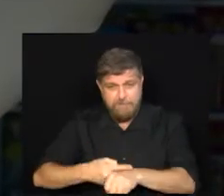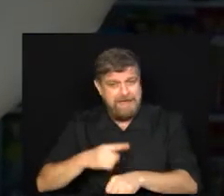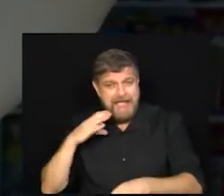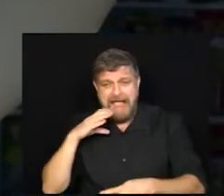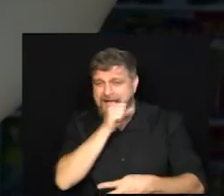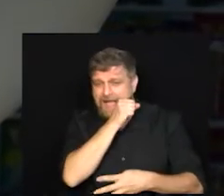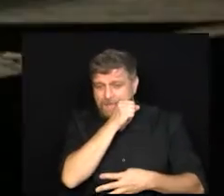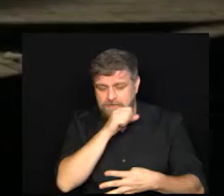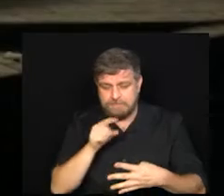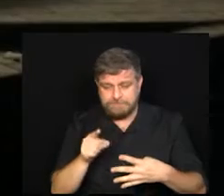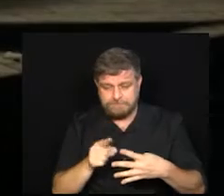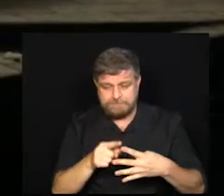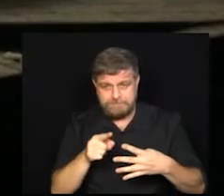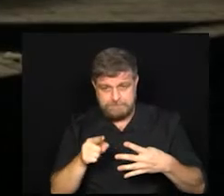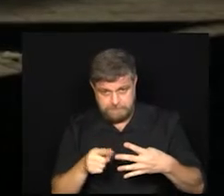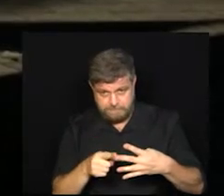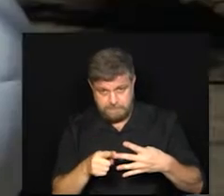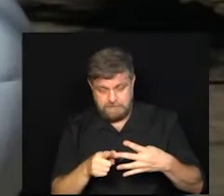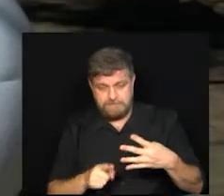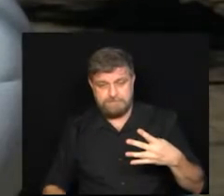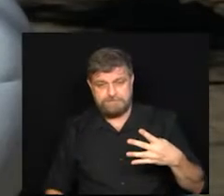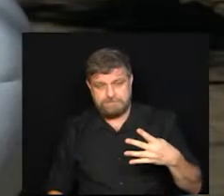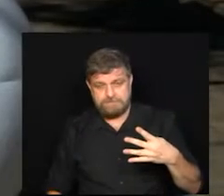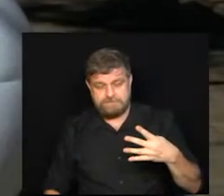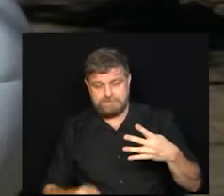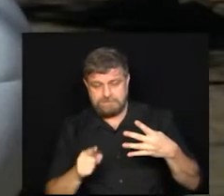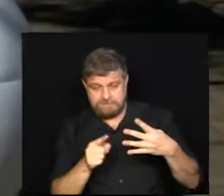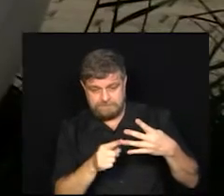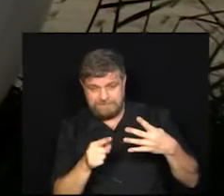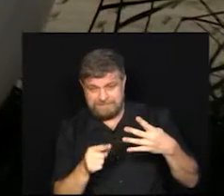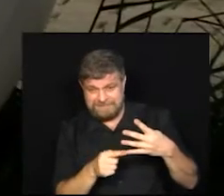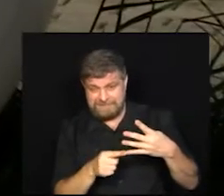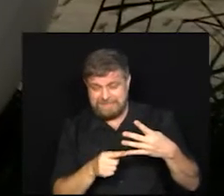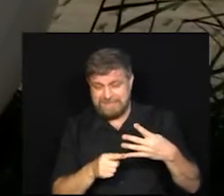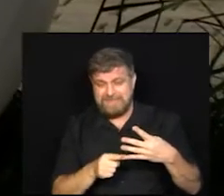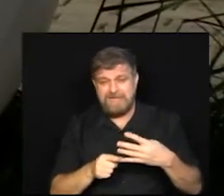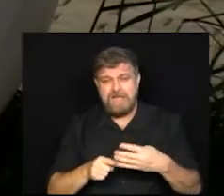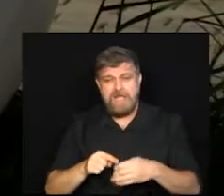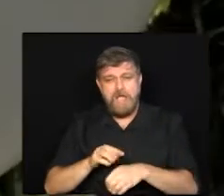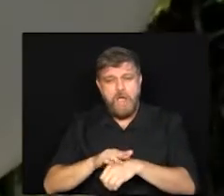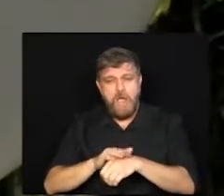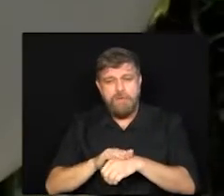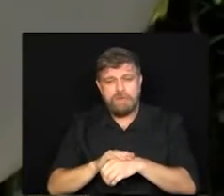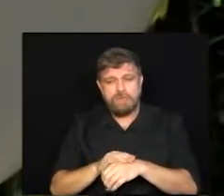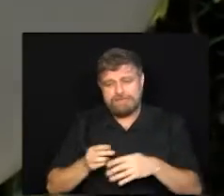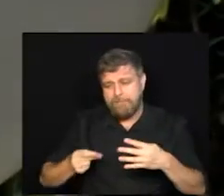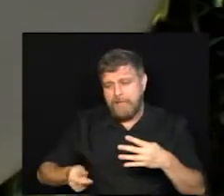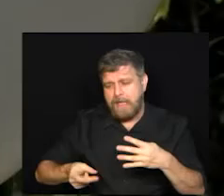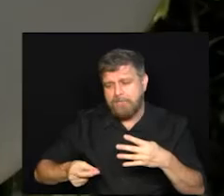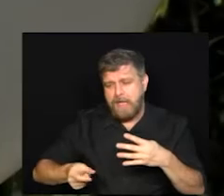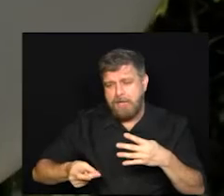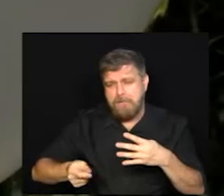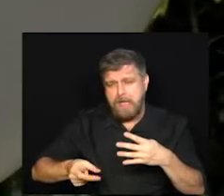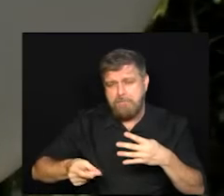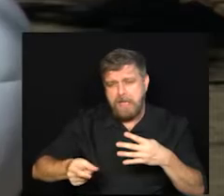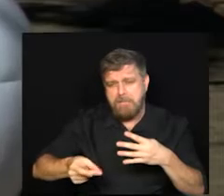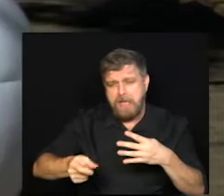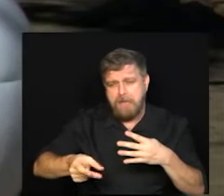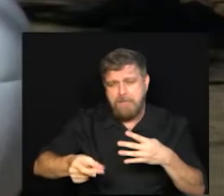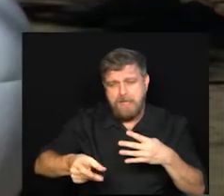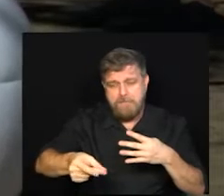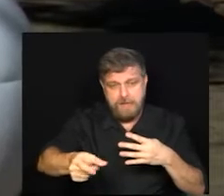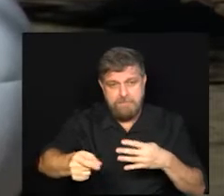leucemia linfoblástica aguda e mieloide aguda, e as leucemias crônicas, que é a leucemia mieloide crônica e a leucemia linfocítica